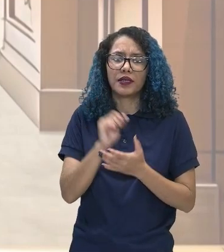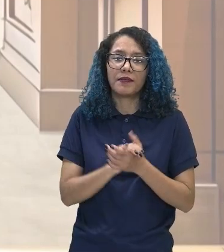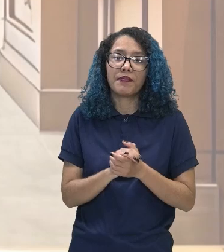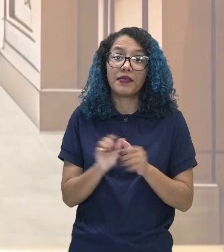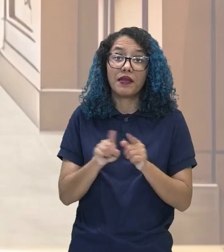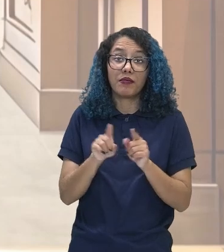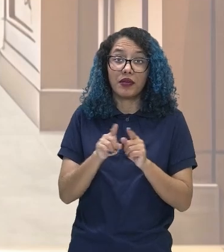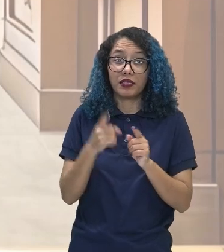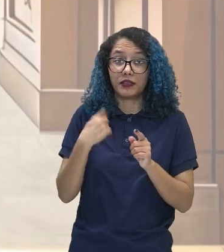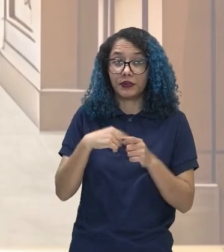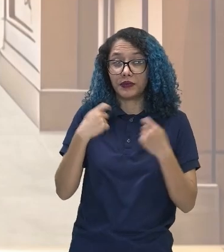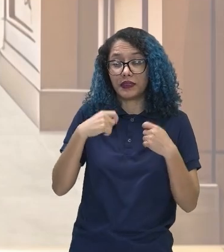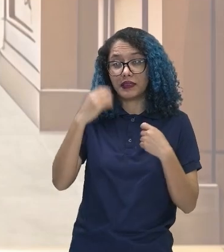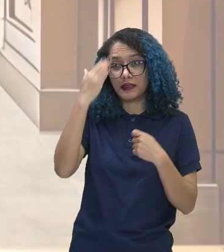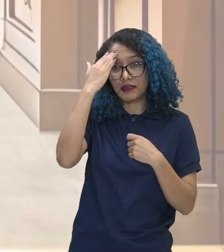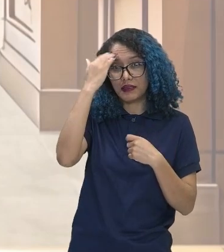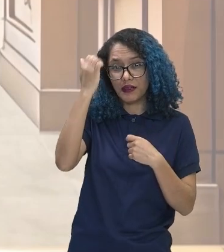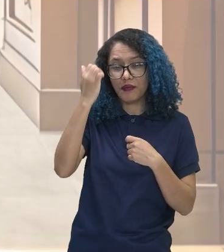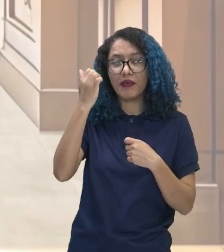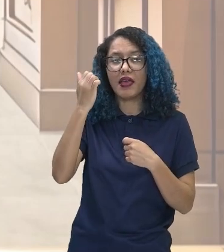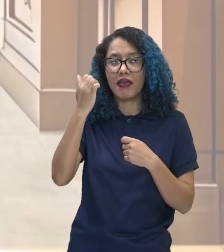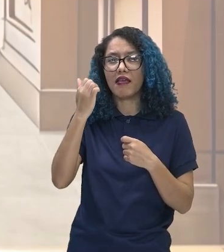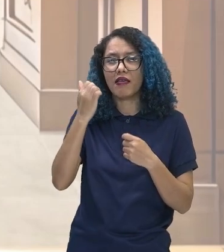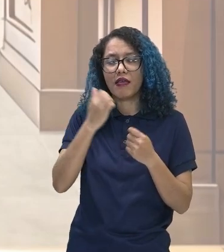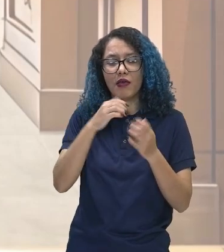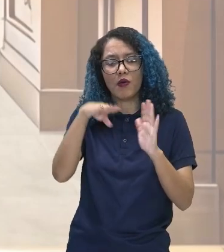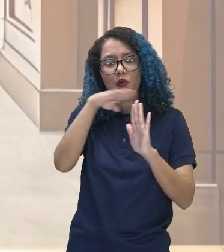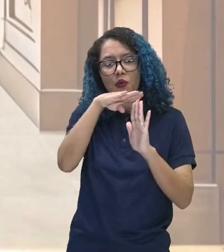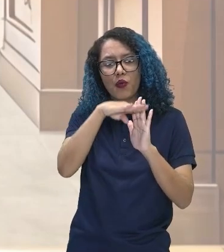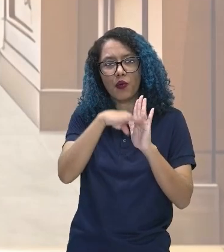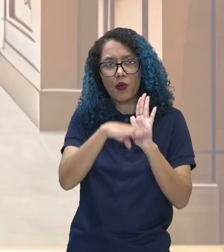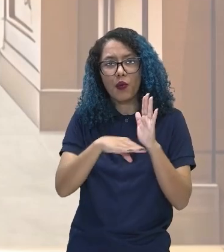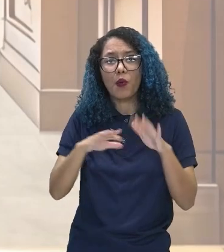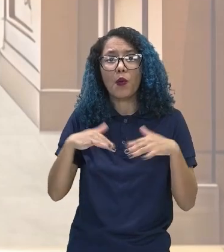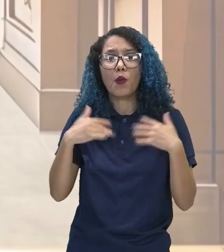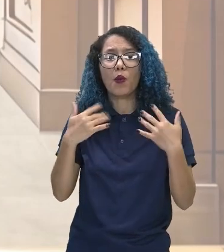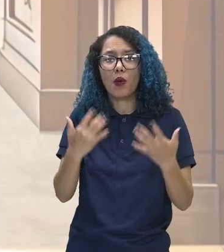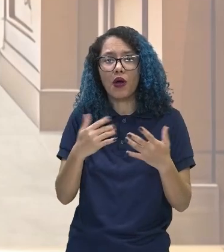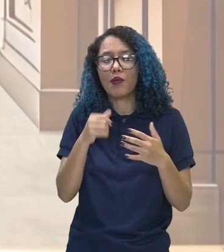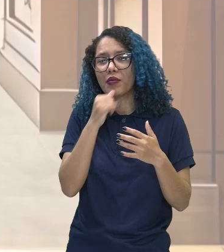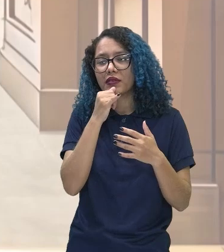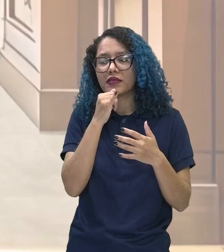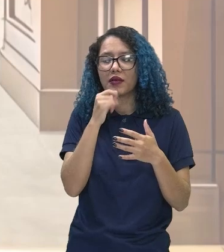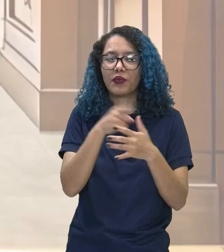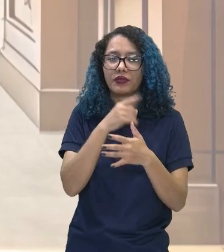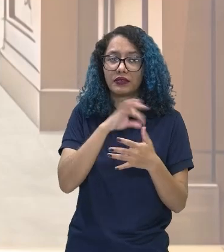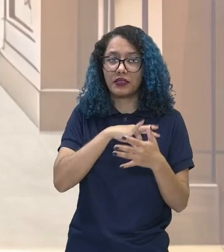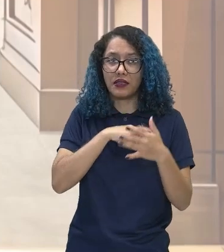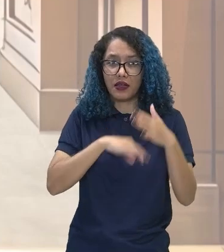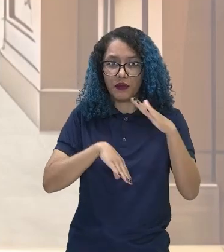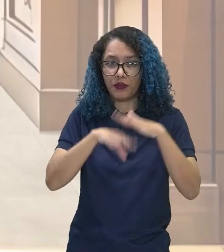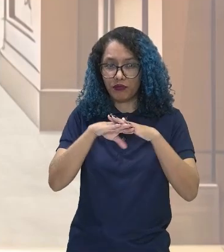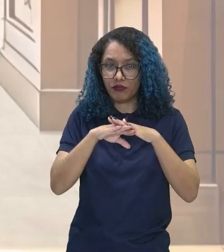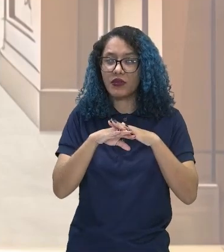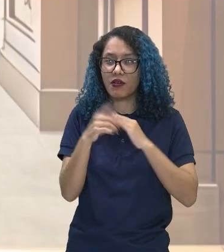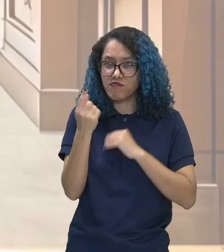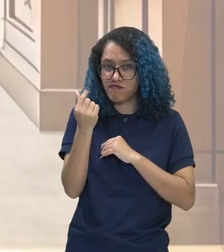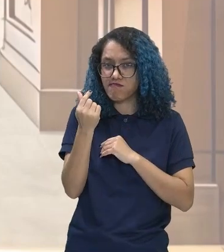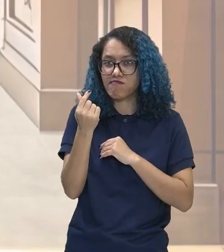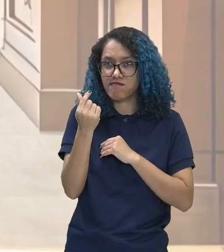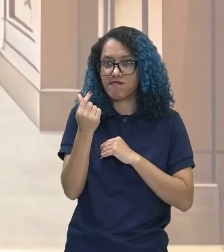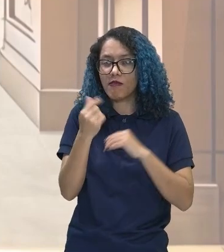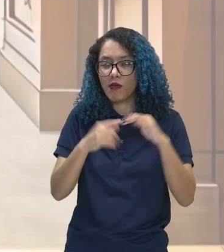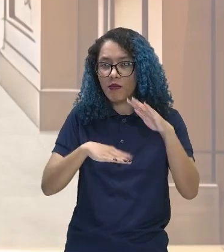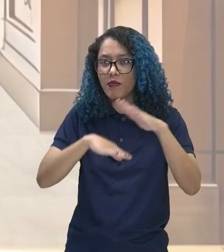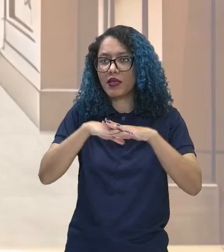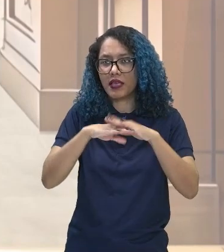gente entender quais são esse rol desses direitos, e estando entre eles o salário mínimo, que é o valor mínimo que